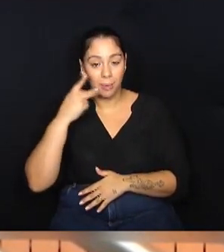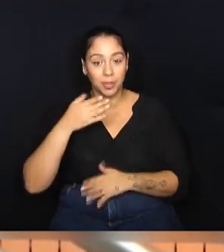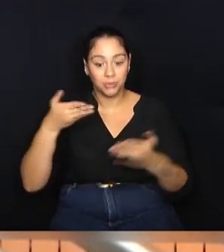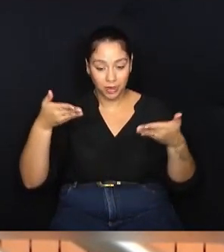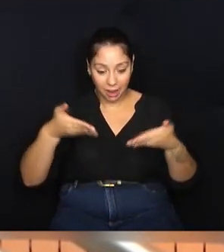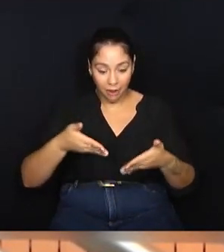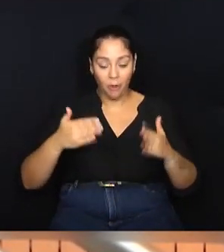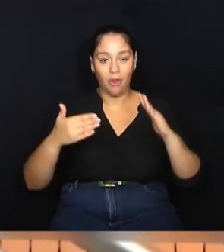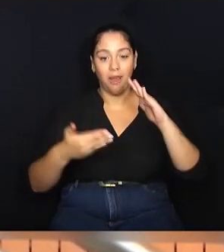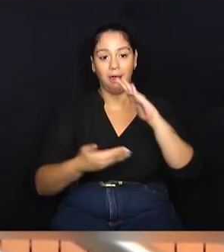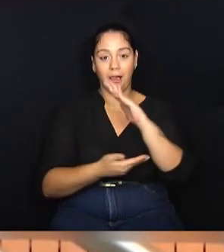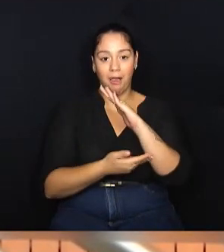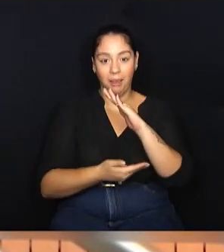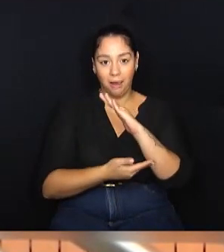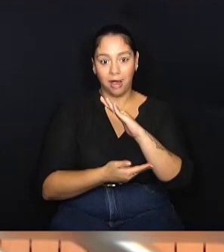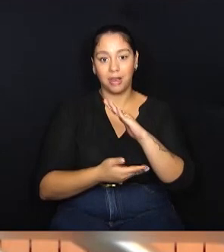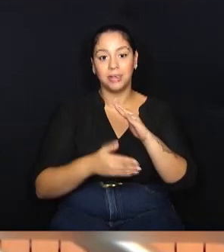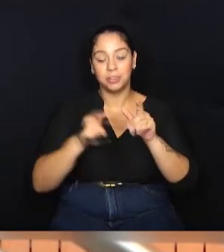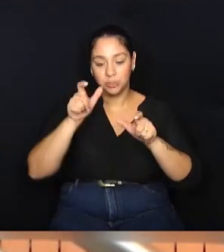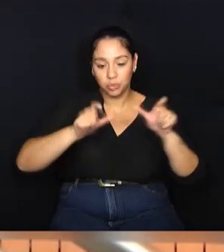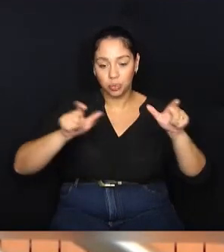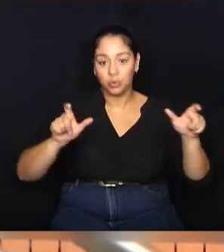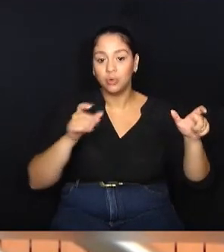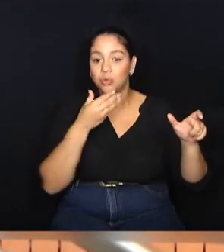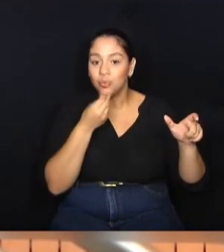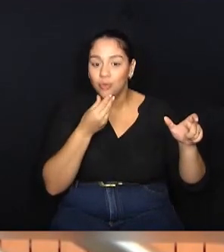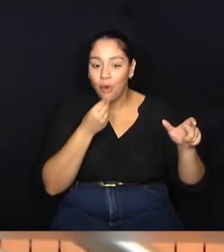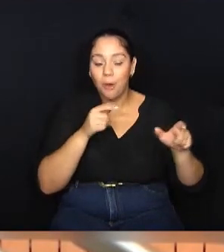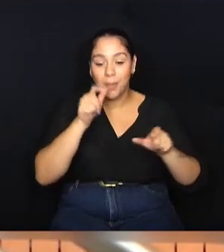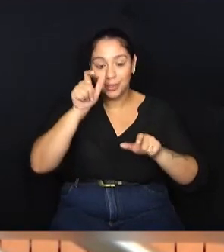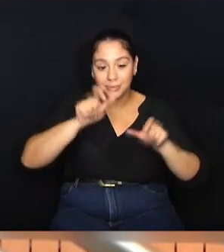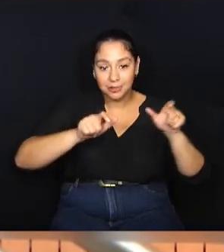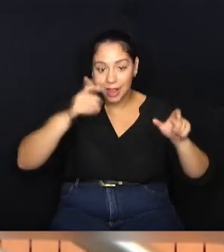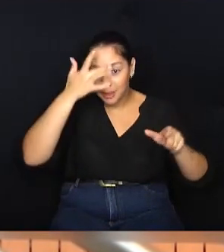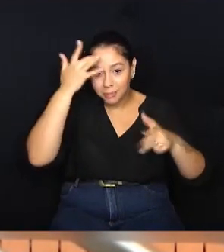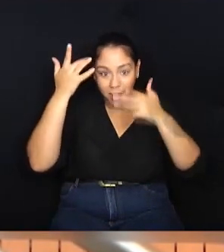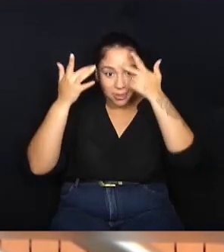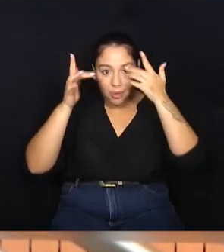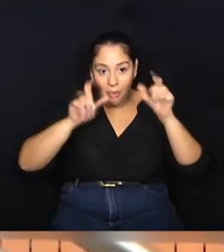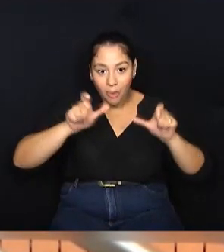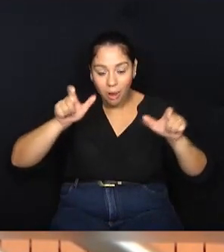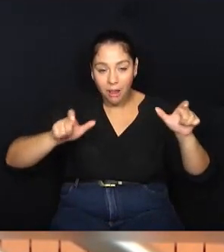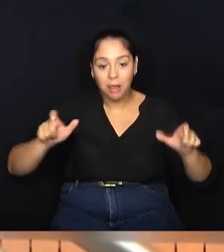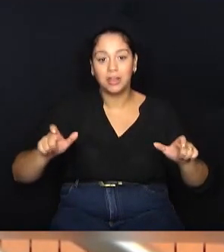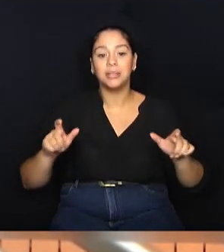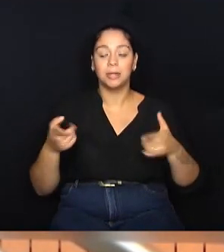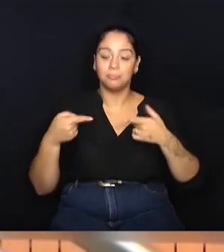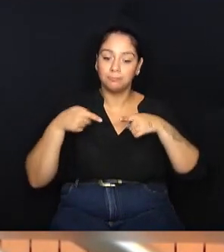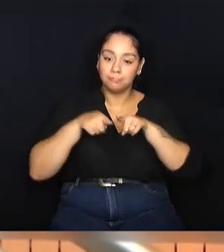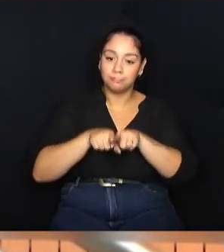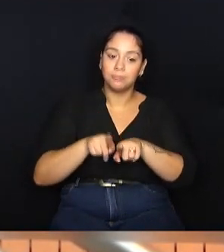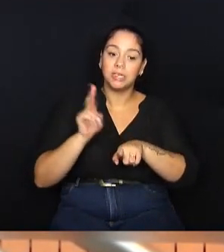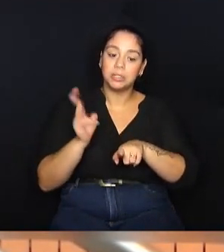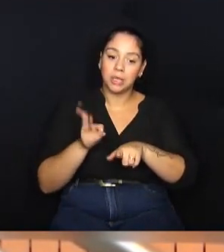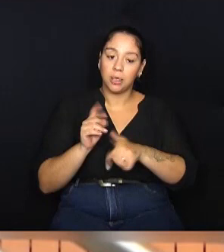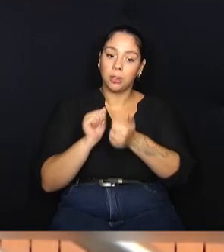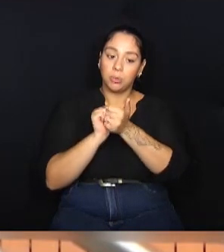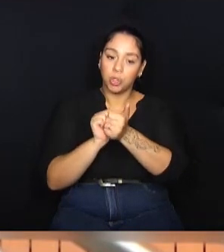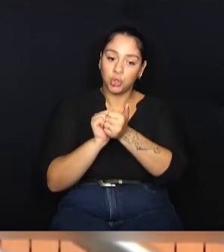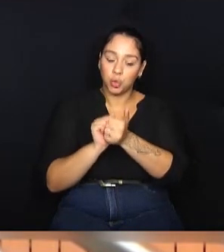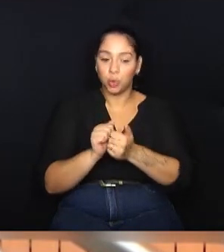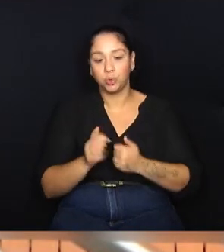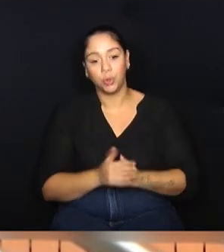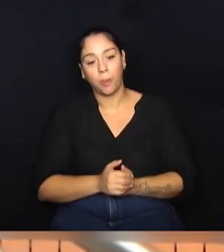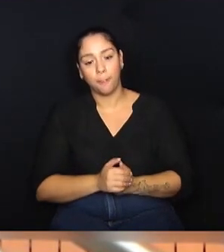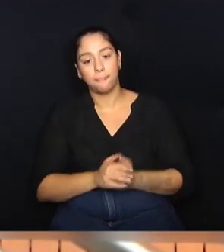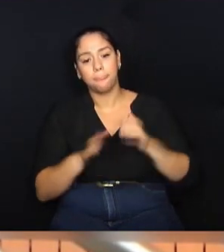e dos homens, enfim, das pessoas que estão sempre conosco. Mas hoje